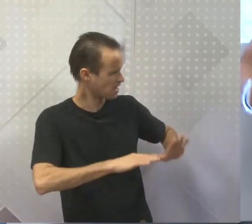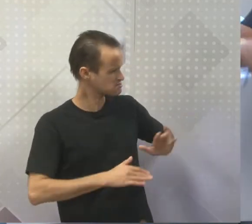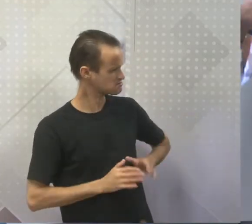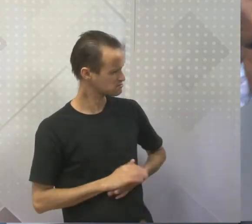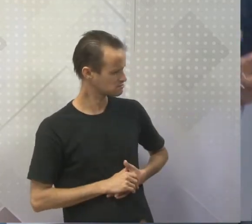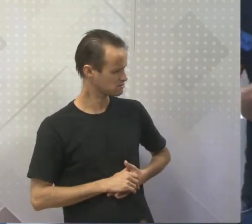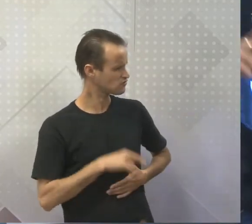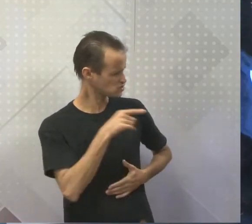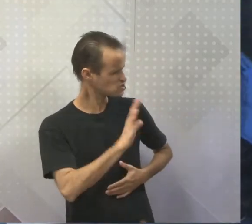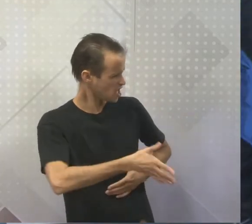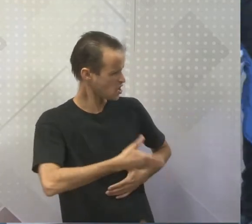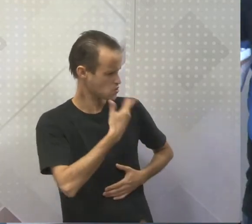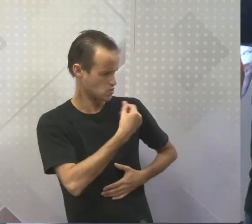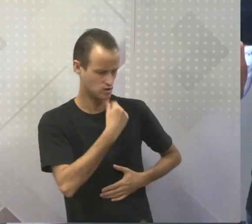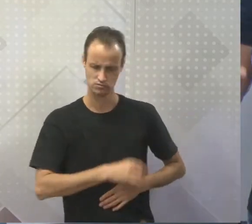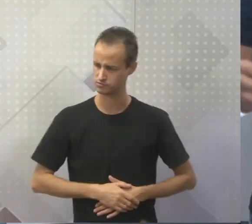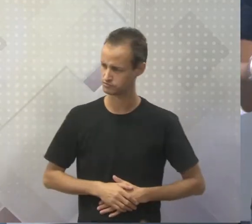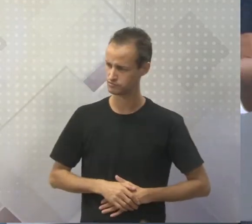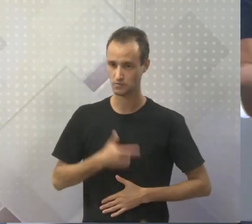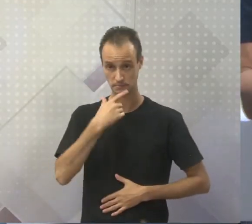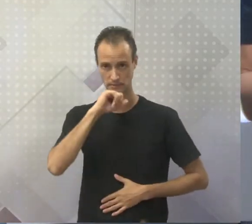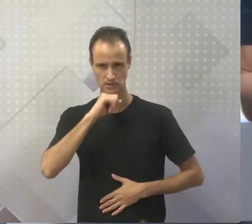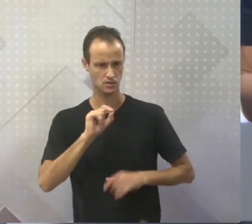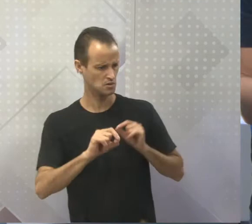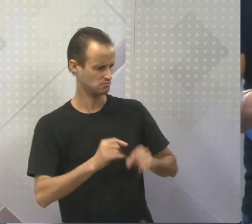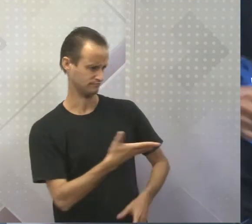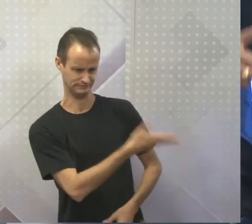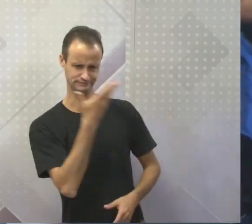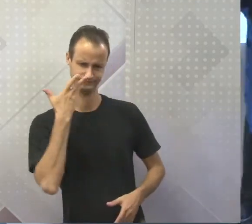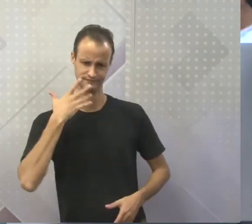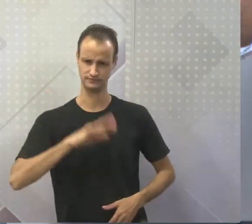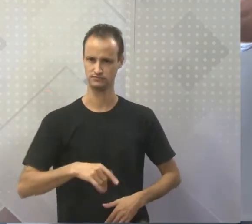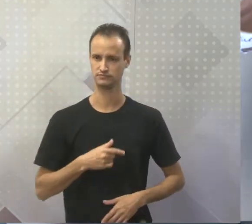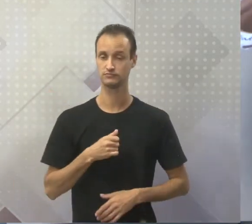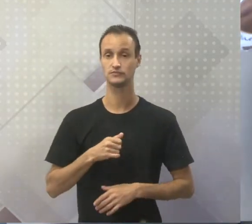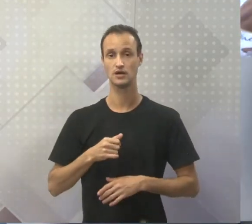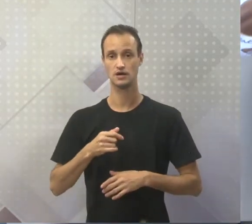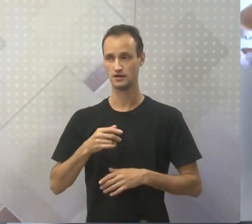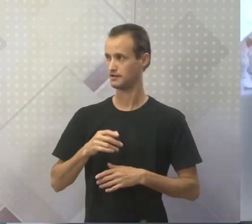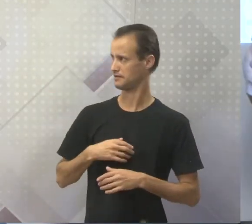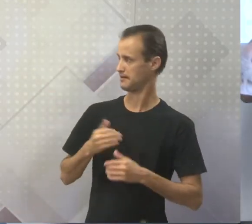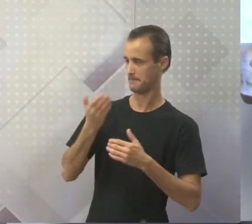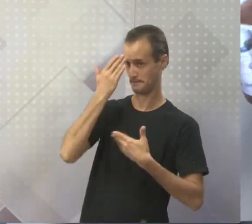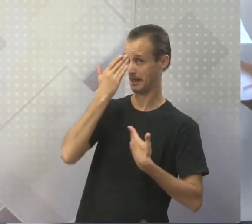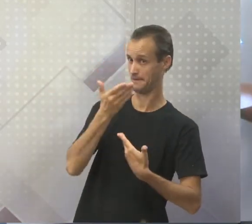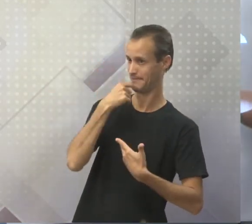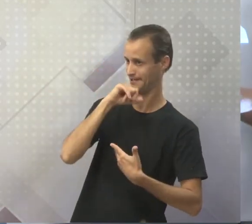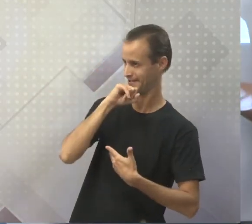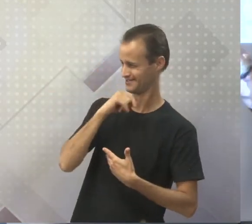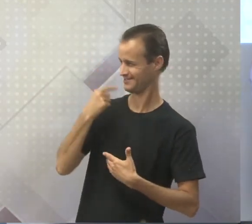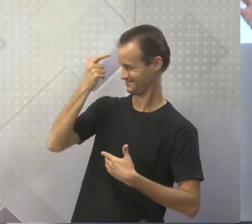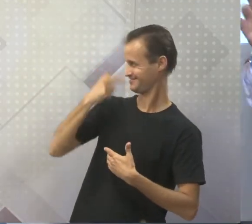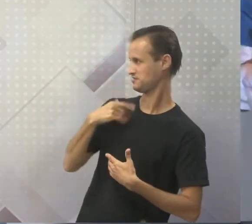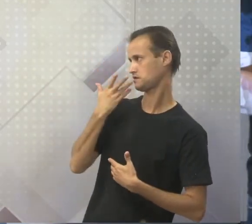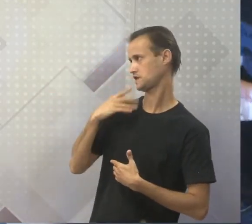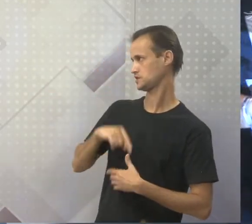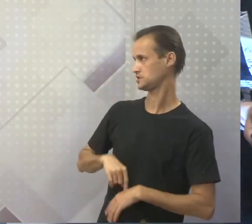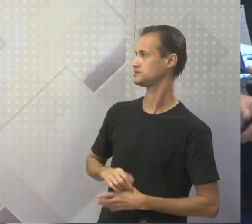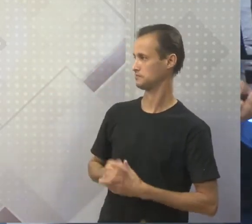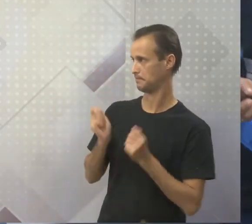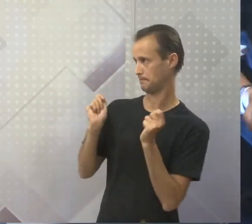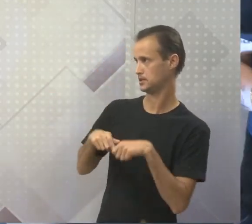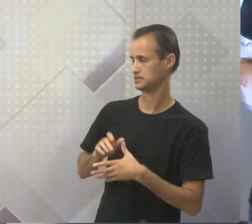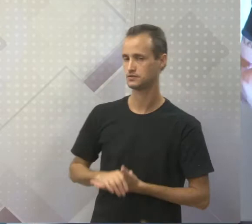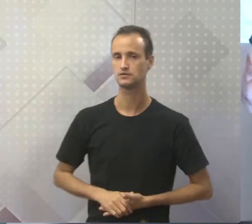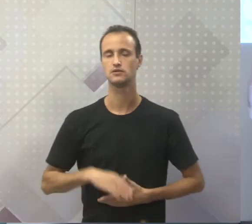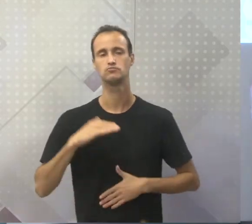cuidado, você já é um homem. Aí o pai, que é isso, rapaz, isso é uma criança. Aí o boy, valeu pai, isso é criança mãe, nem posso.